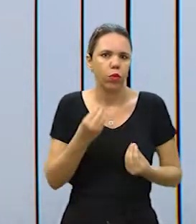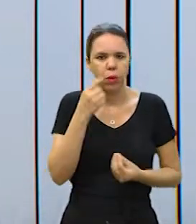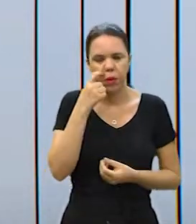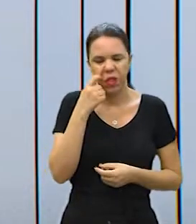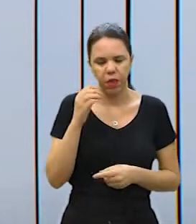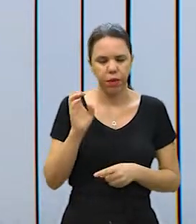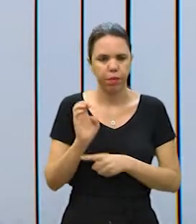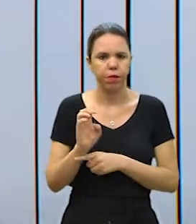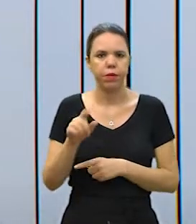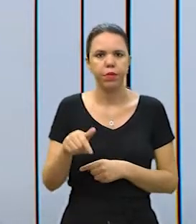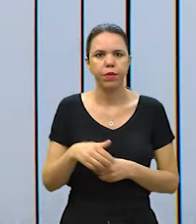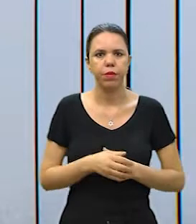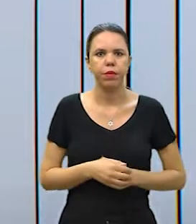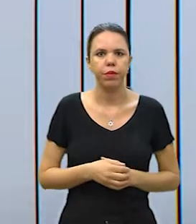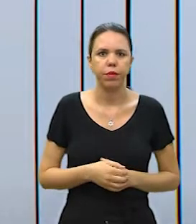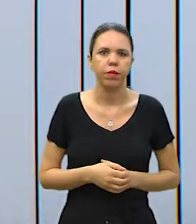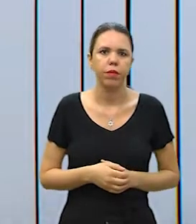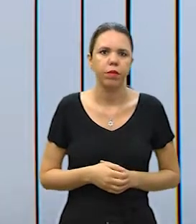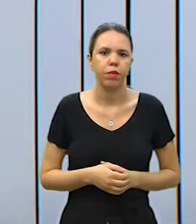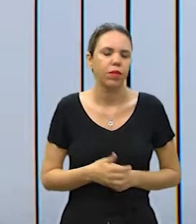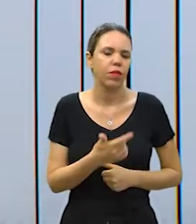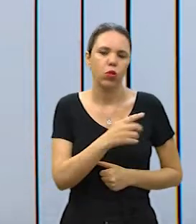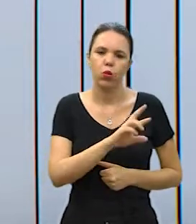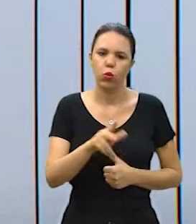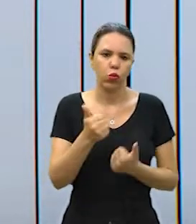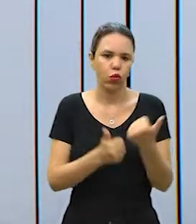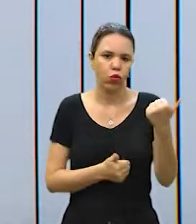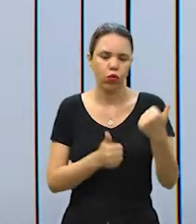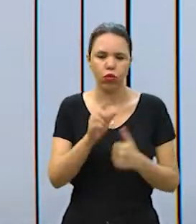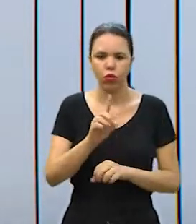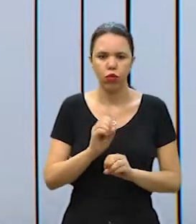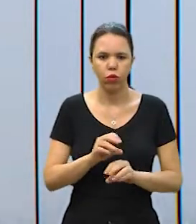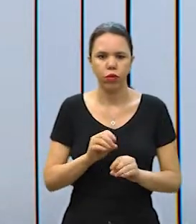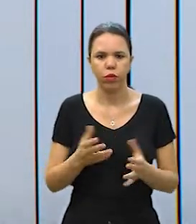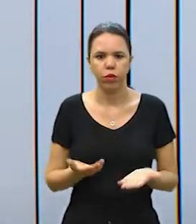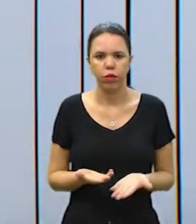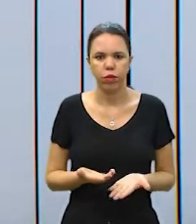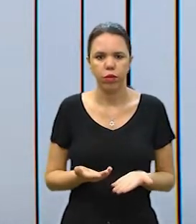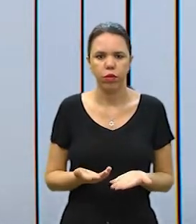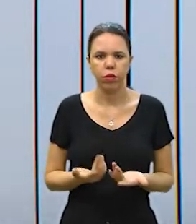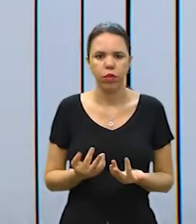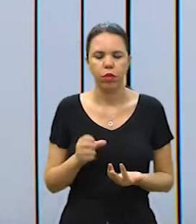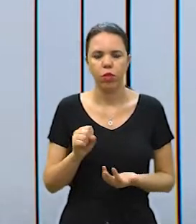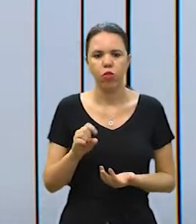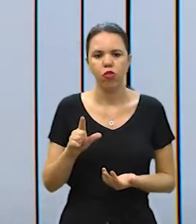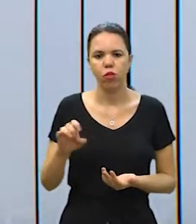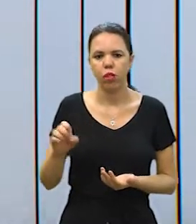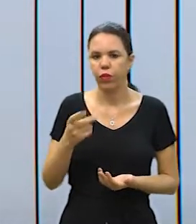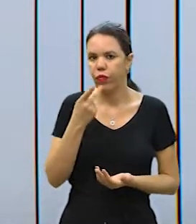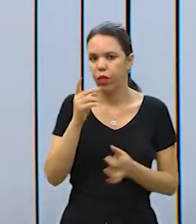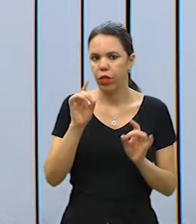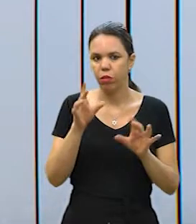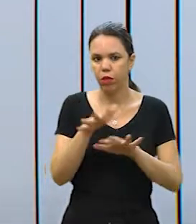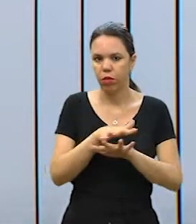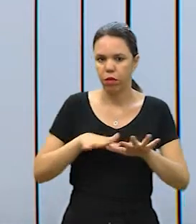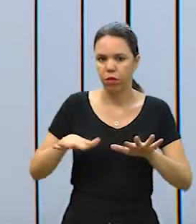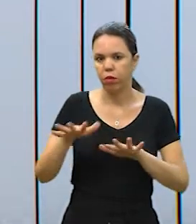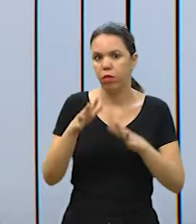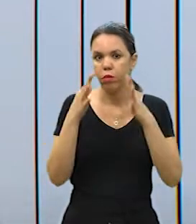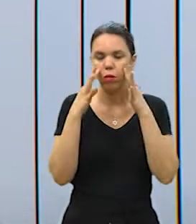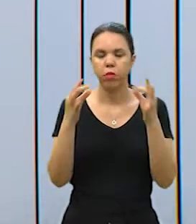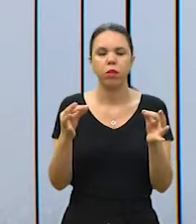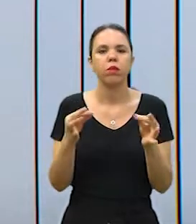E o Estado, ele não a diretoria de ensino, não é a diretoria de ensino, como a Solange falou, o pessoal da educação especial é